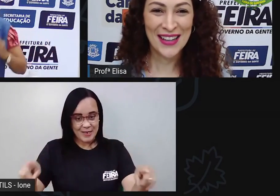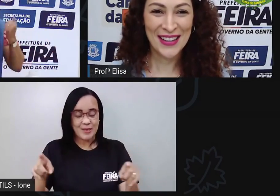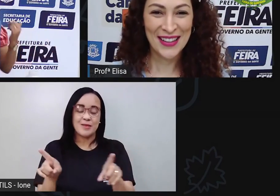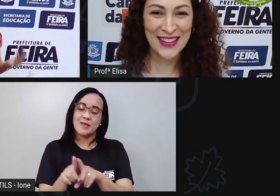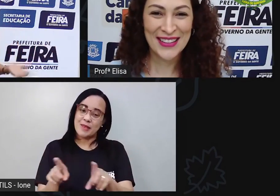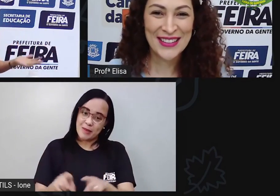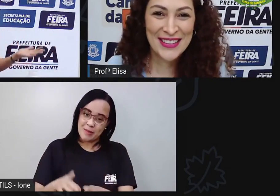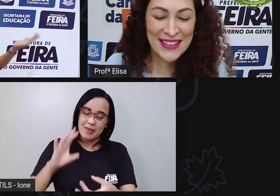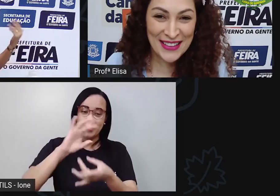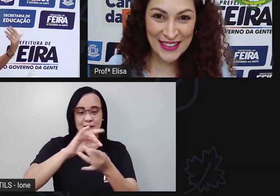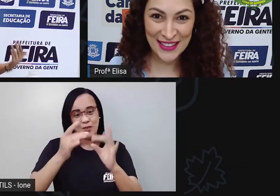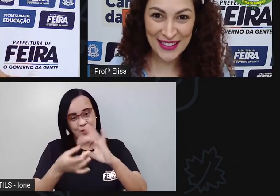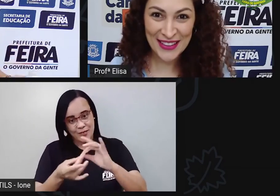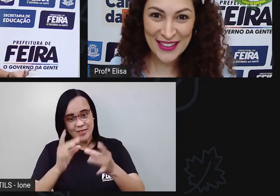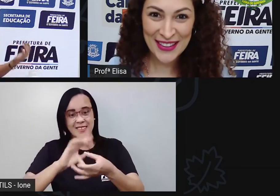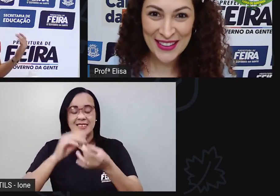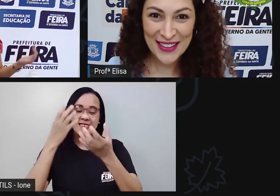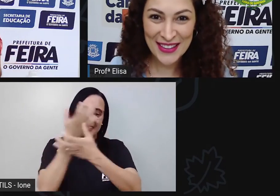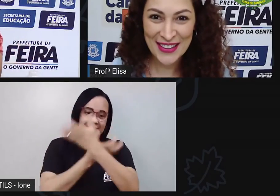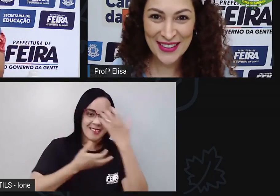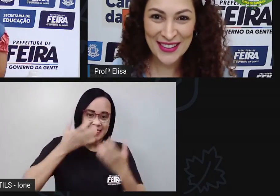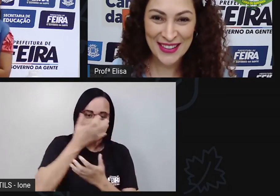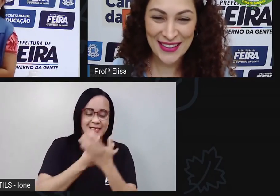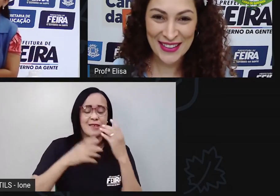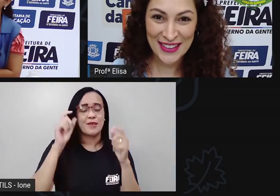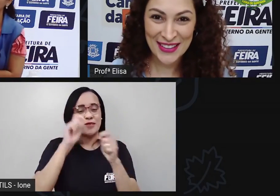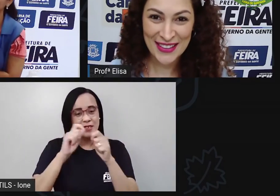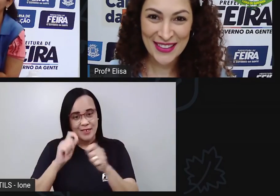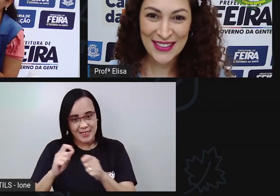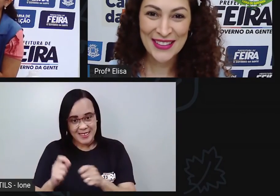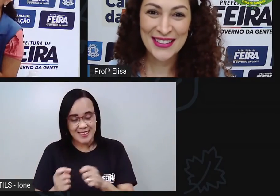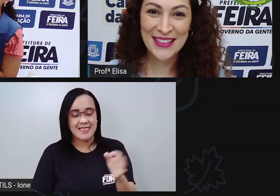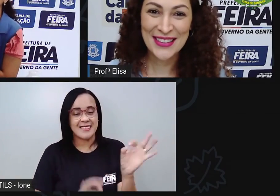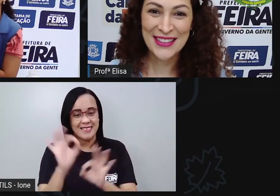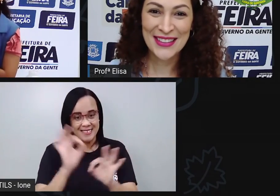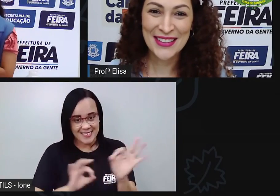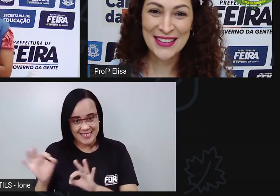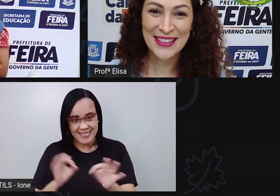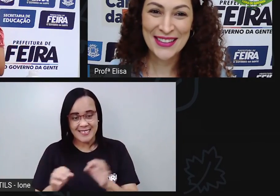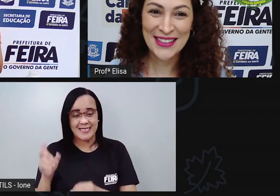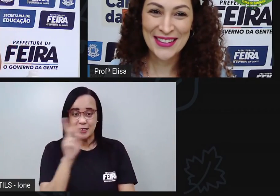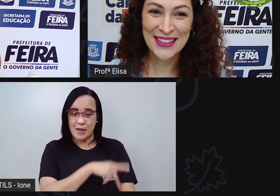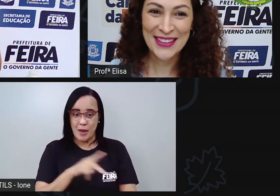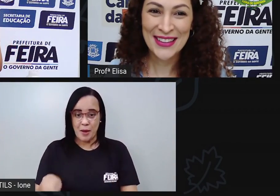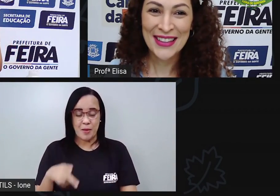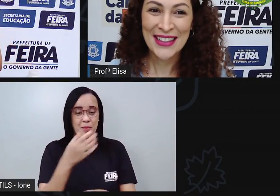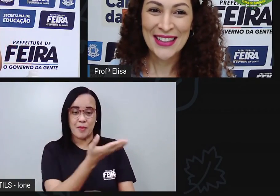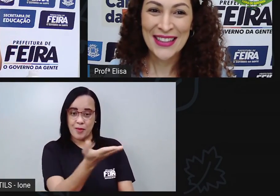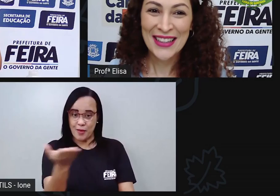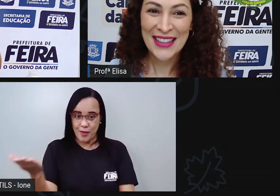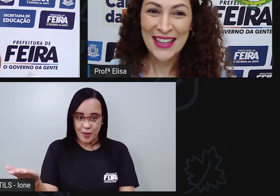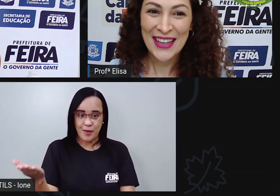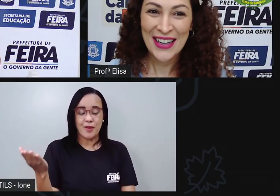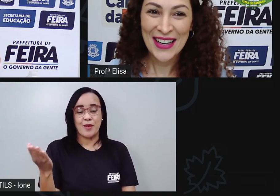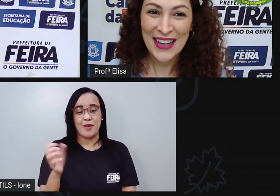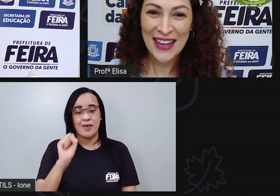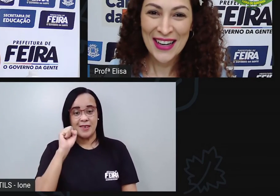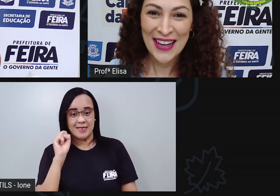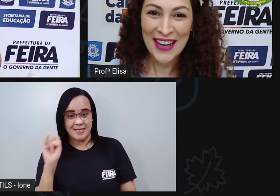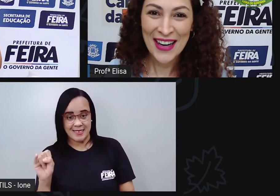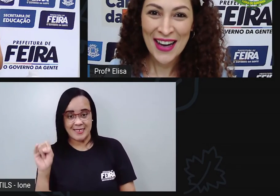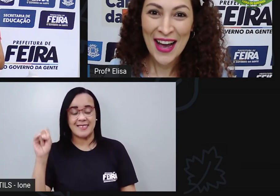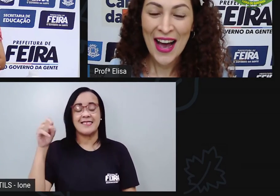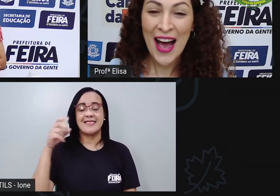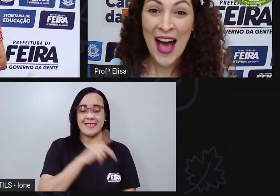ou só de cantar para alguns ver e tocar com a profecia para Elisa me diz aí o que é que nós vamos fazer agora